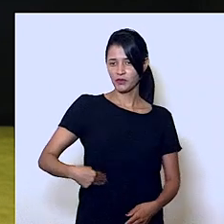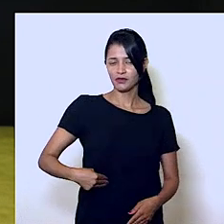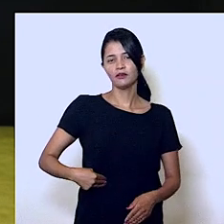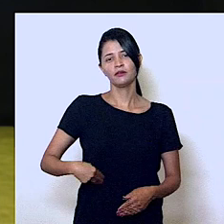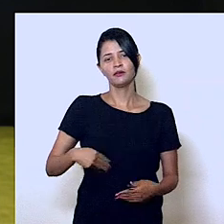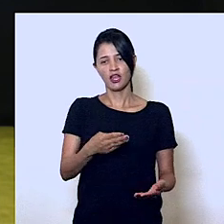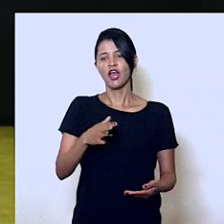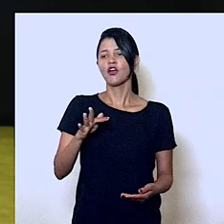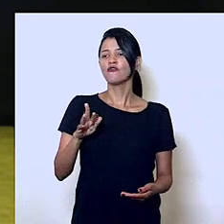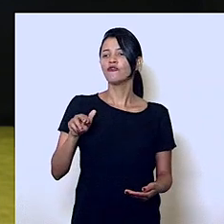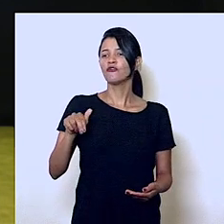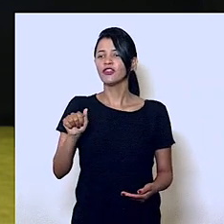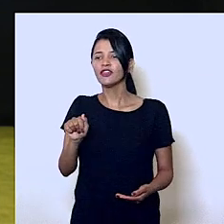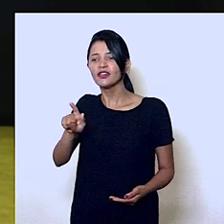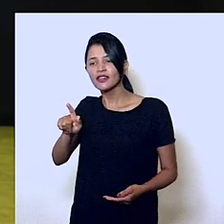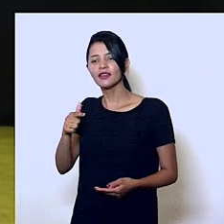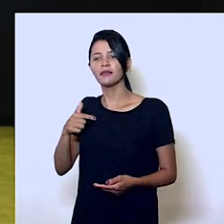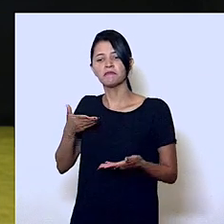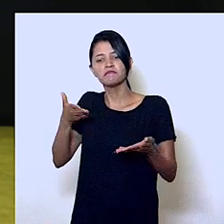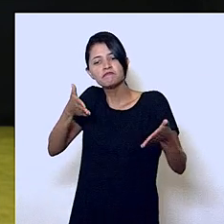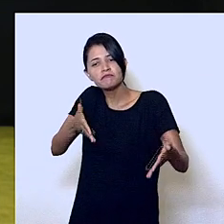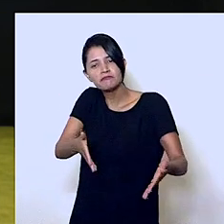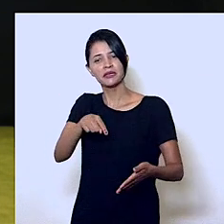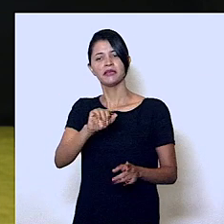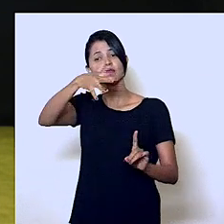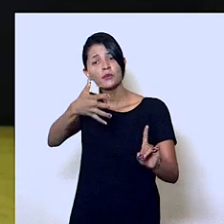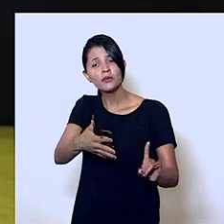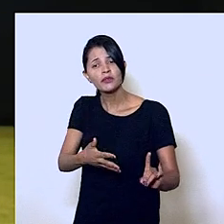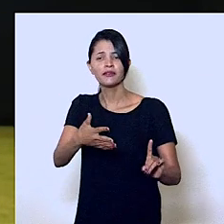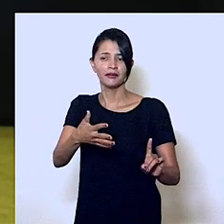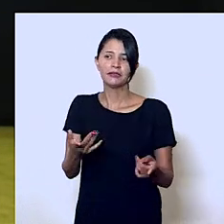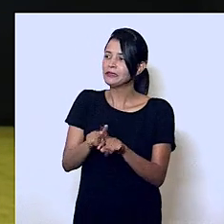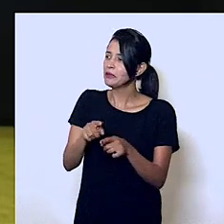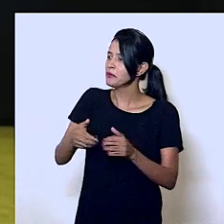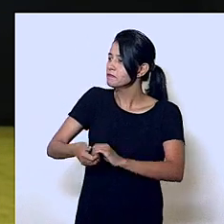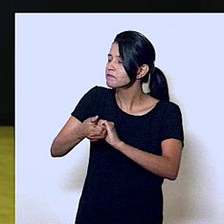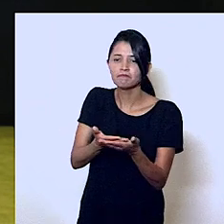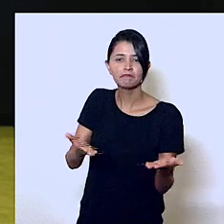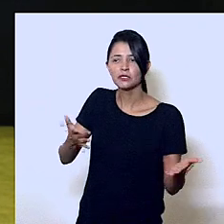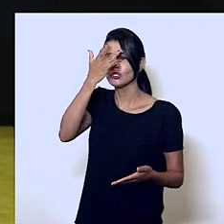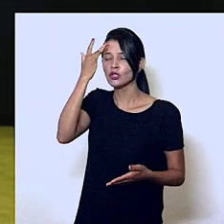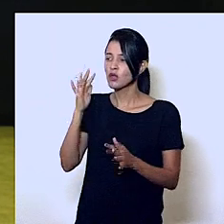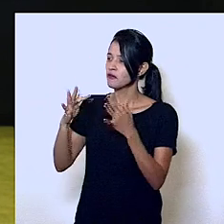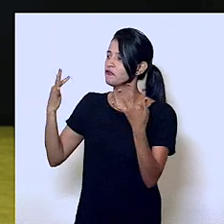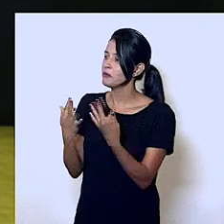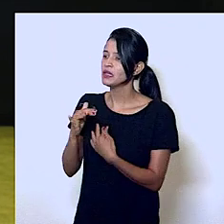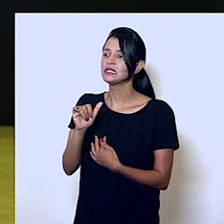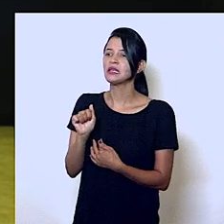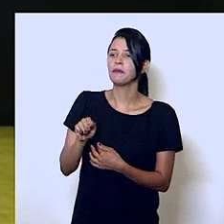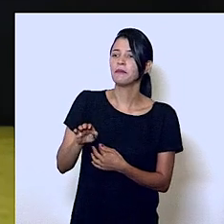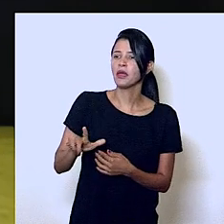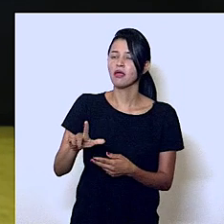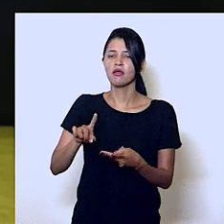participar dessa homenagem, saudar os membros da mesa, saudar a família, Isabel, Pedro, Tota. E